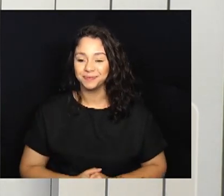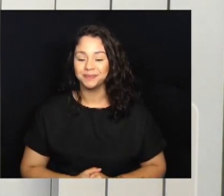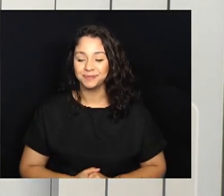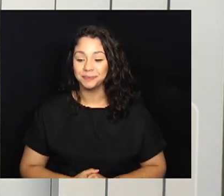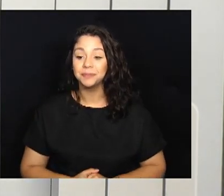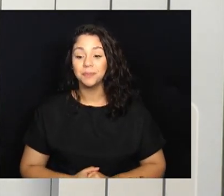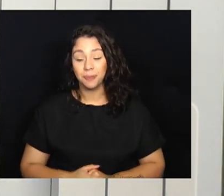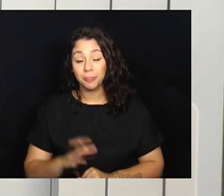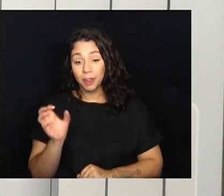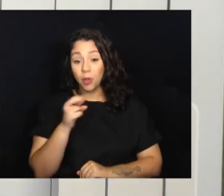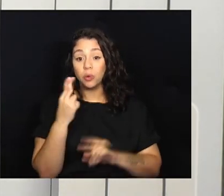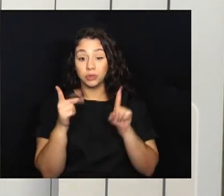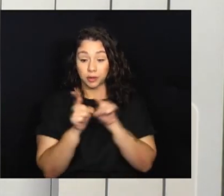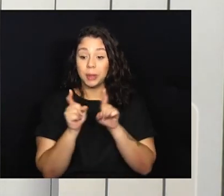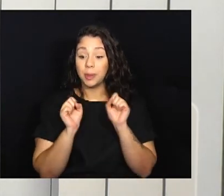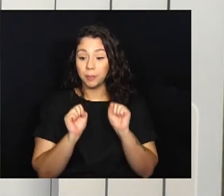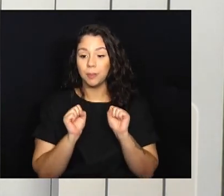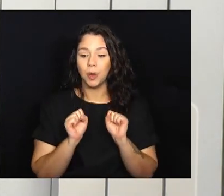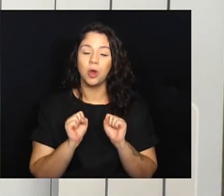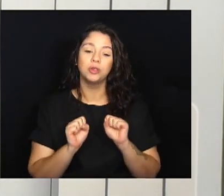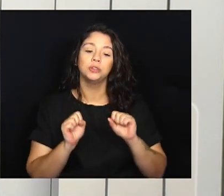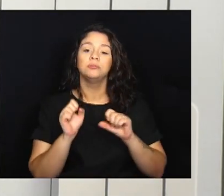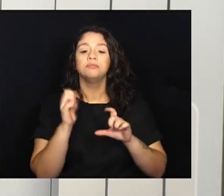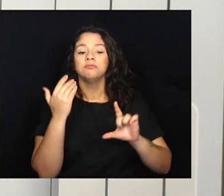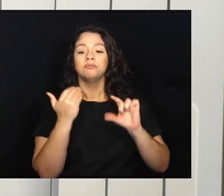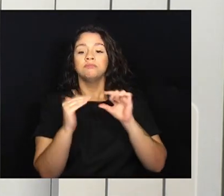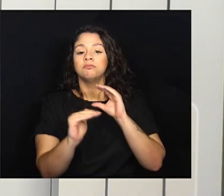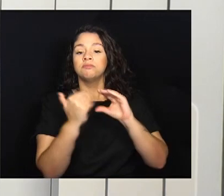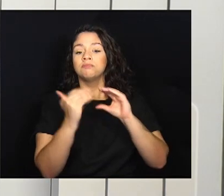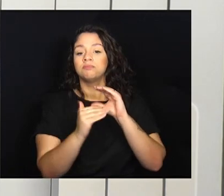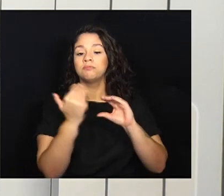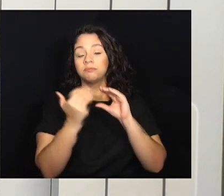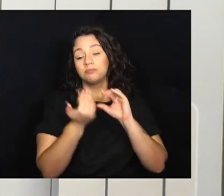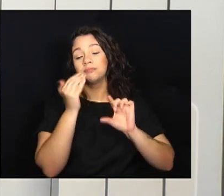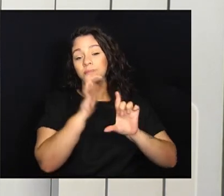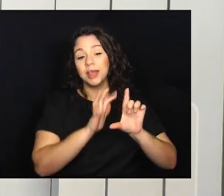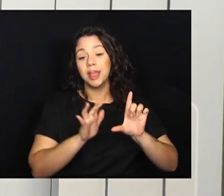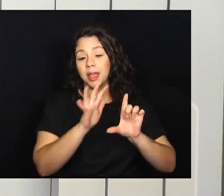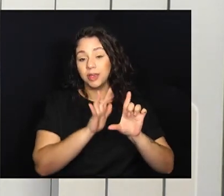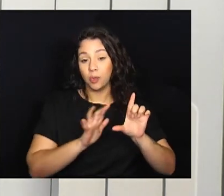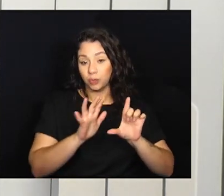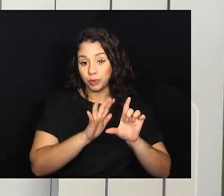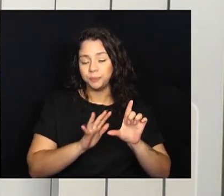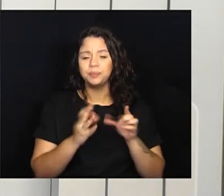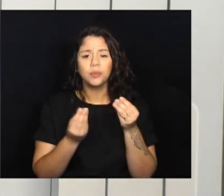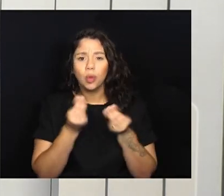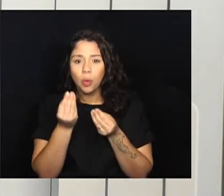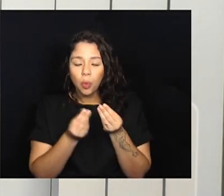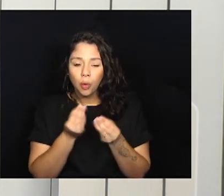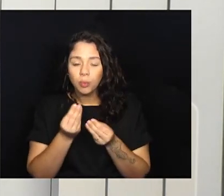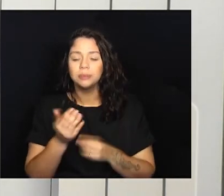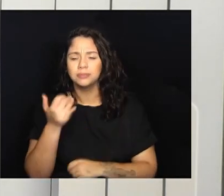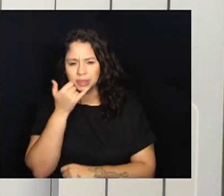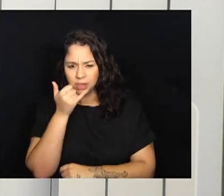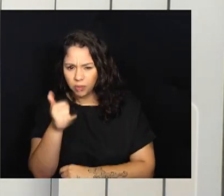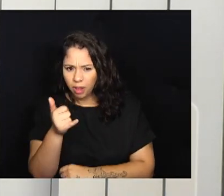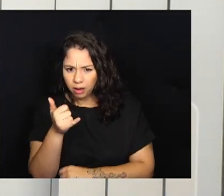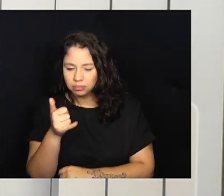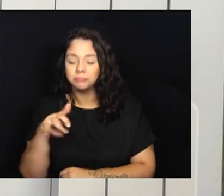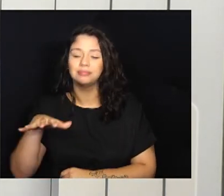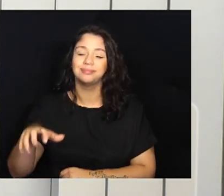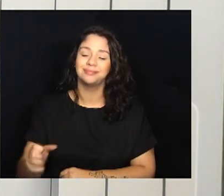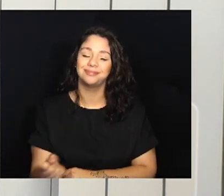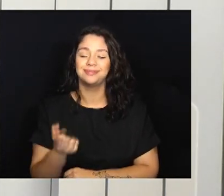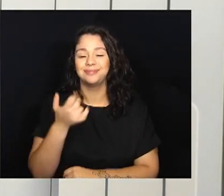978293776. Ou você tem a opção de enviar uma mensagem através do nosso QR Code. Como que ele funciona? Tá com o seu celular aí